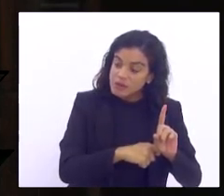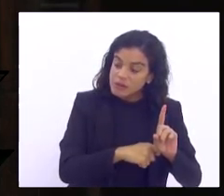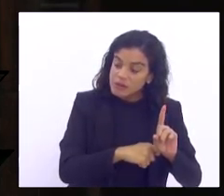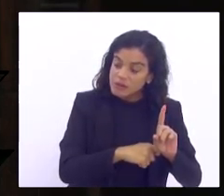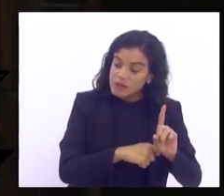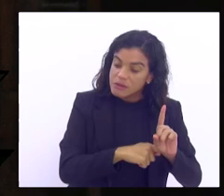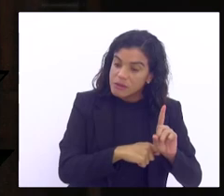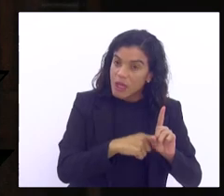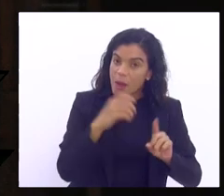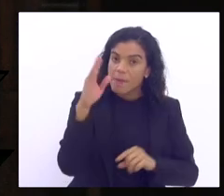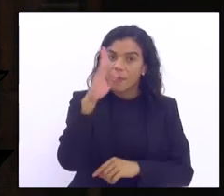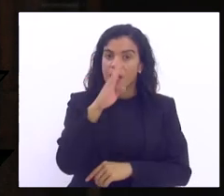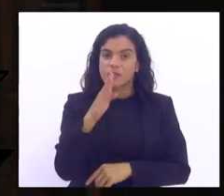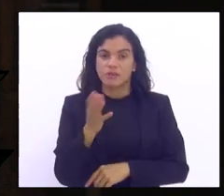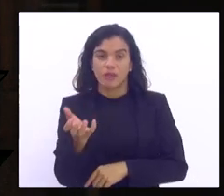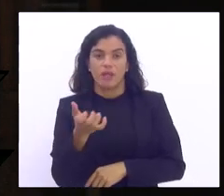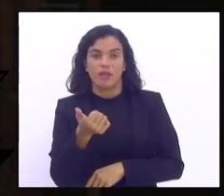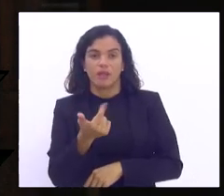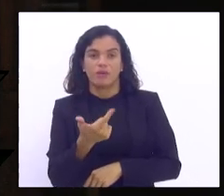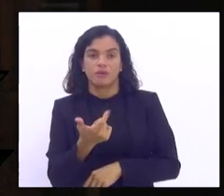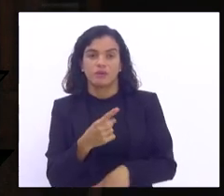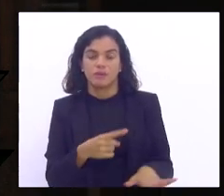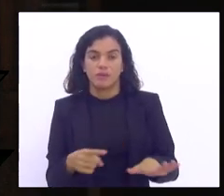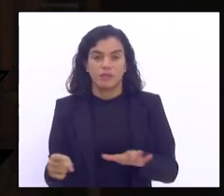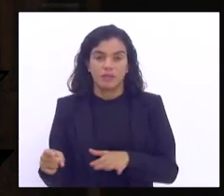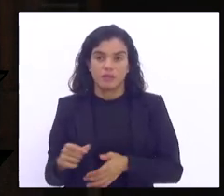No Brasil, querem 12 semanas. Né?